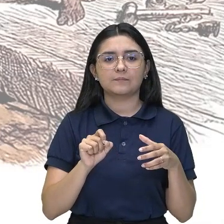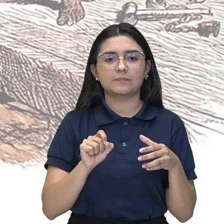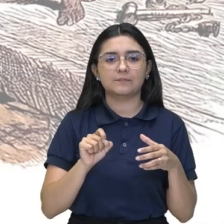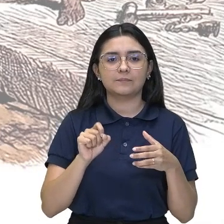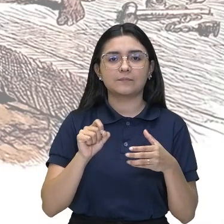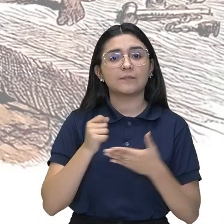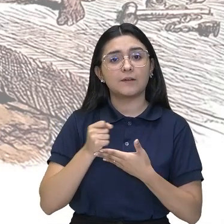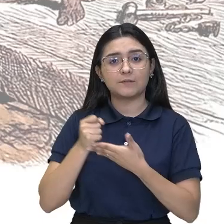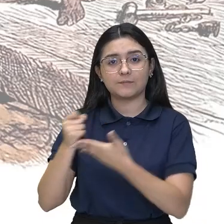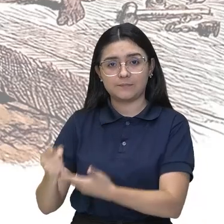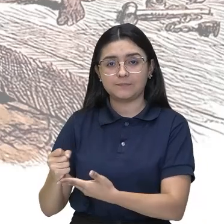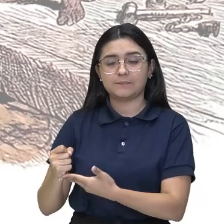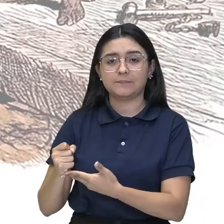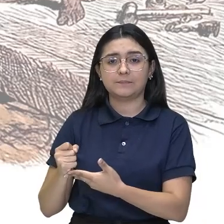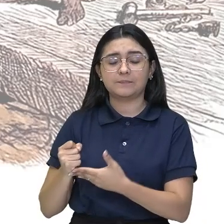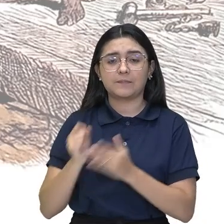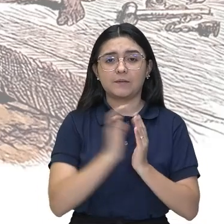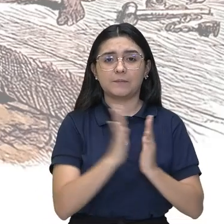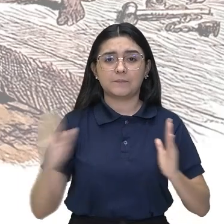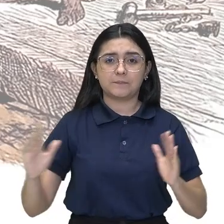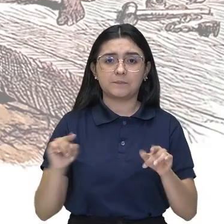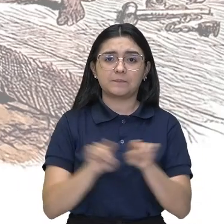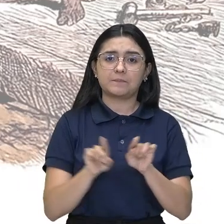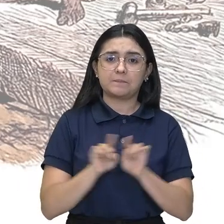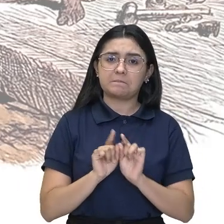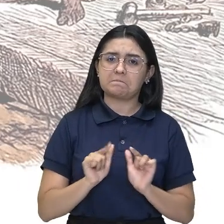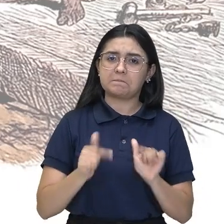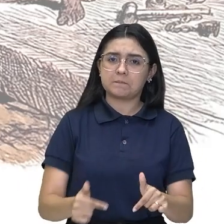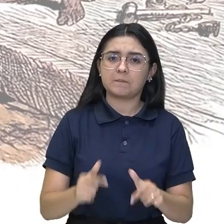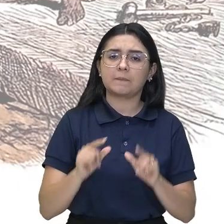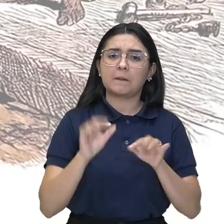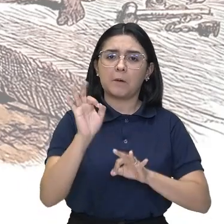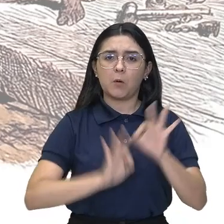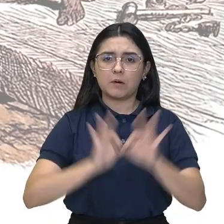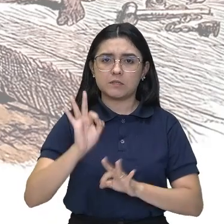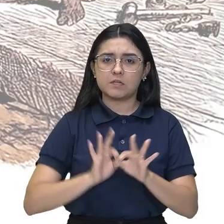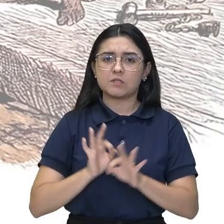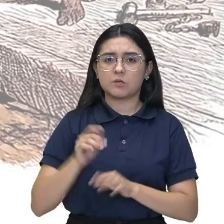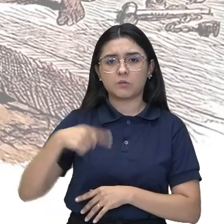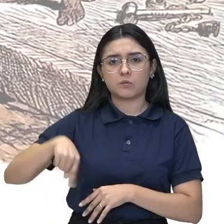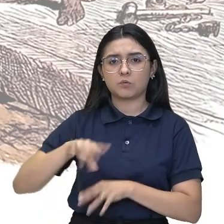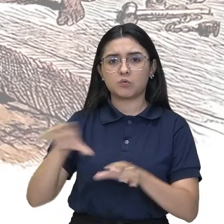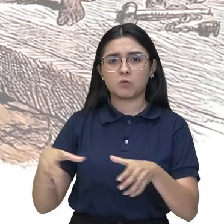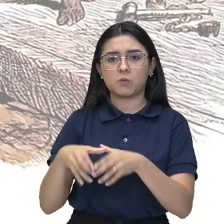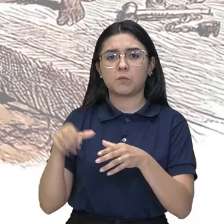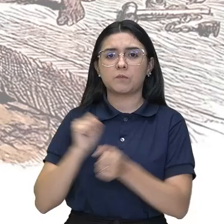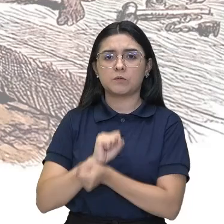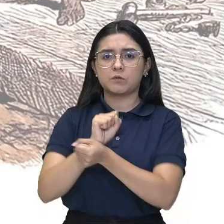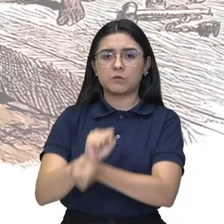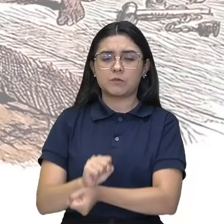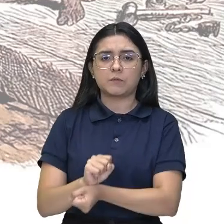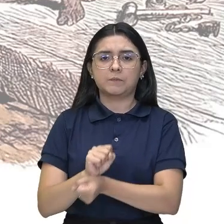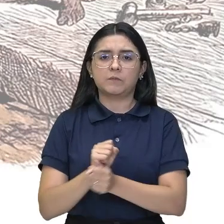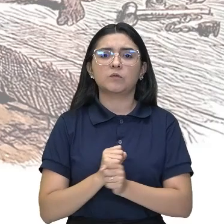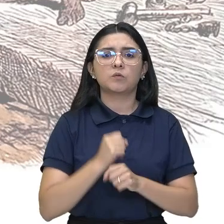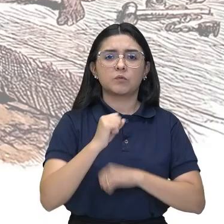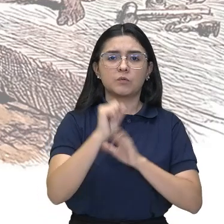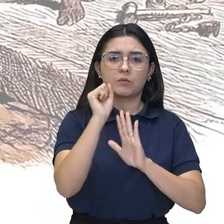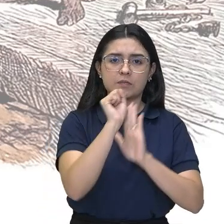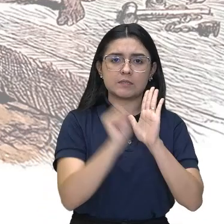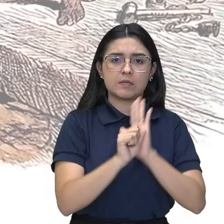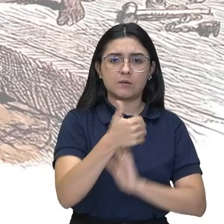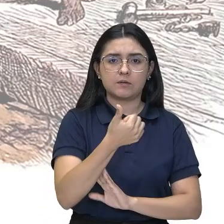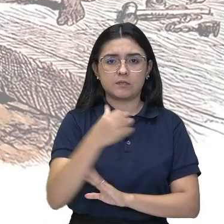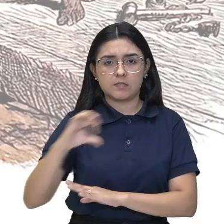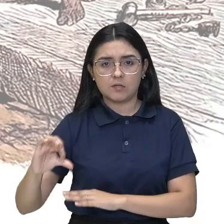ajudaram nesse processo. A resistência e organização dos próprios escravizados ao longo do século XIX, né?